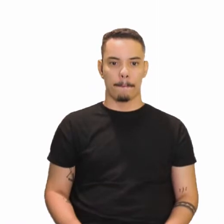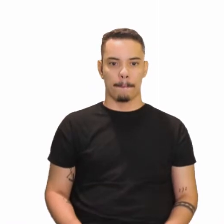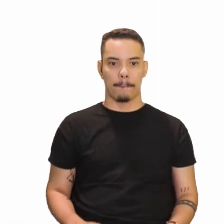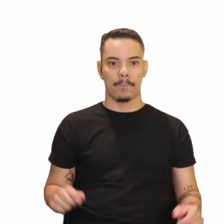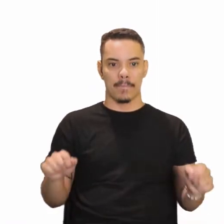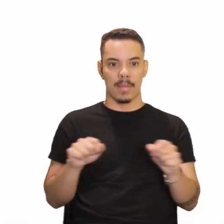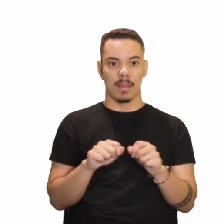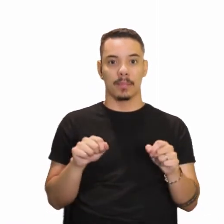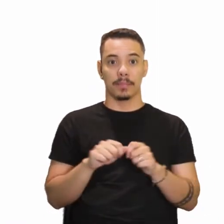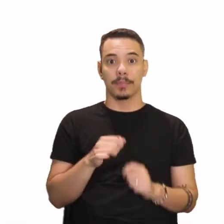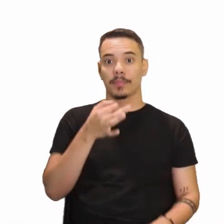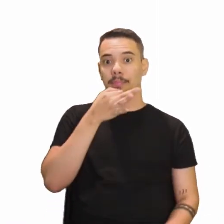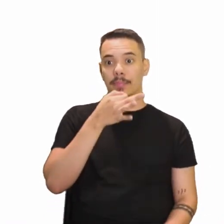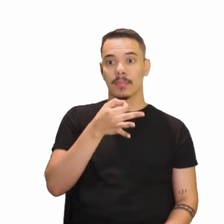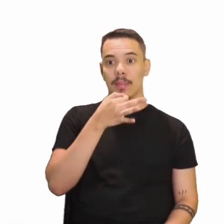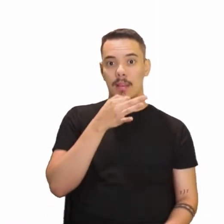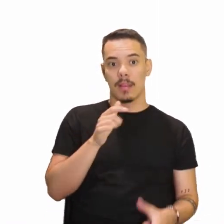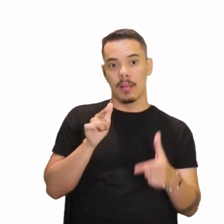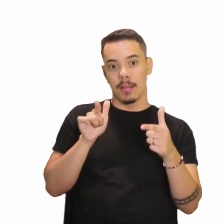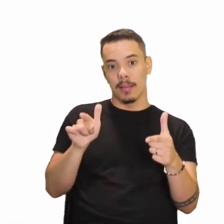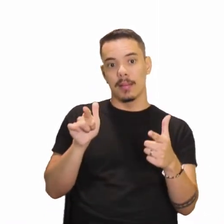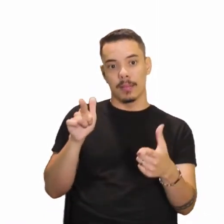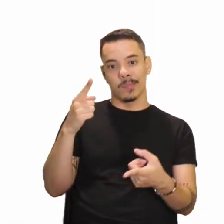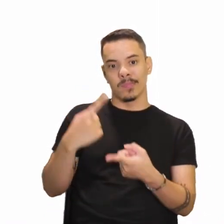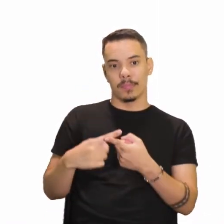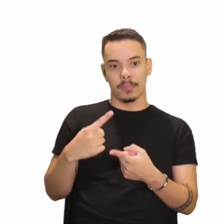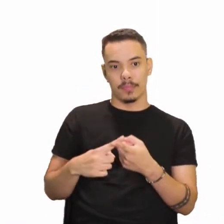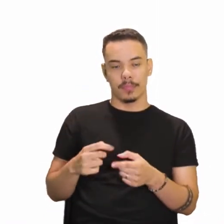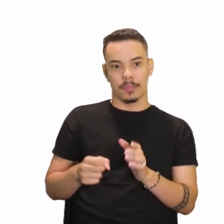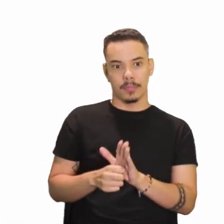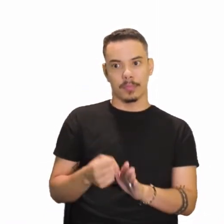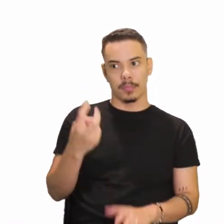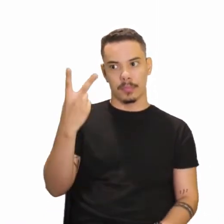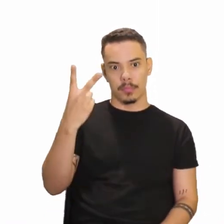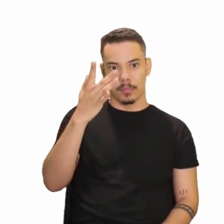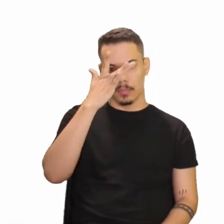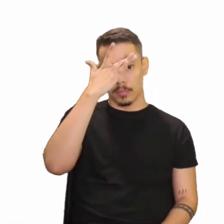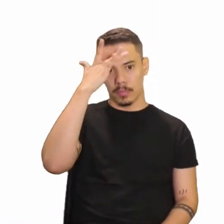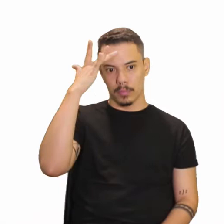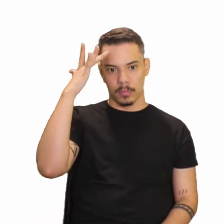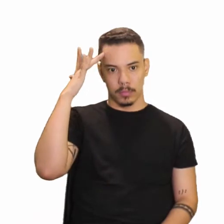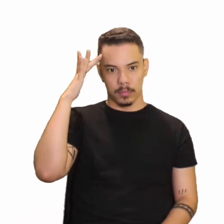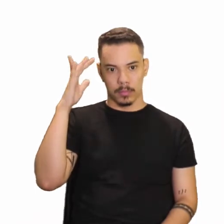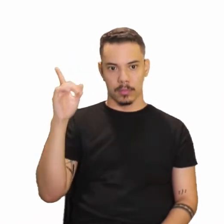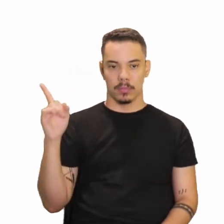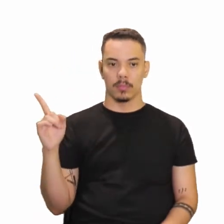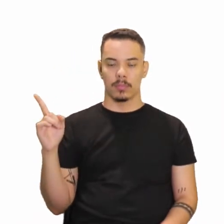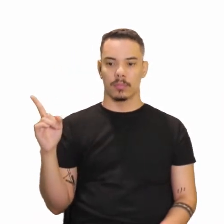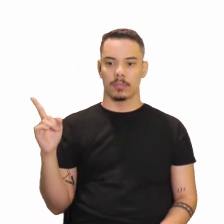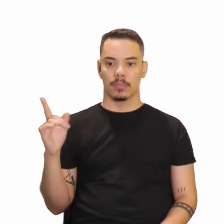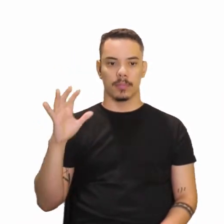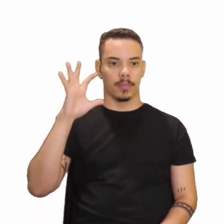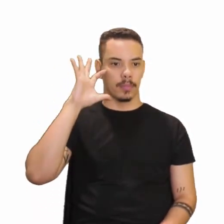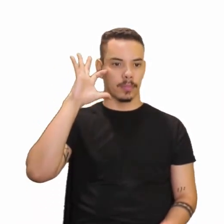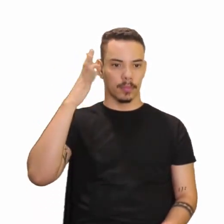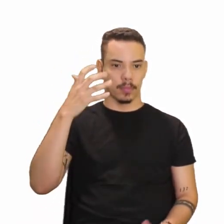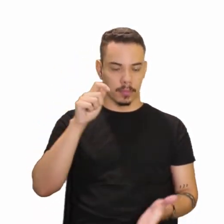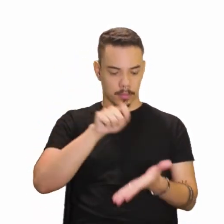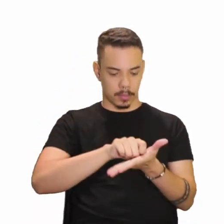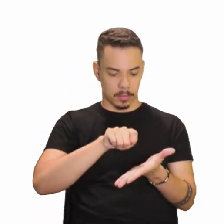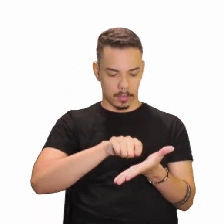fazendo uma crítica aqui ó os dois primeiros ó ó resolvendo